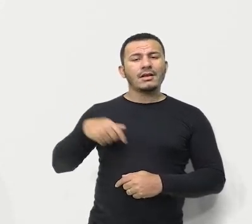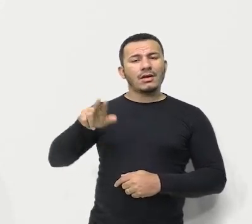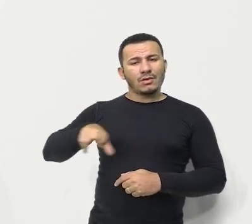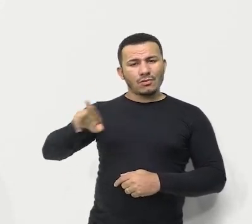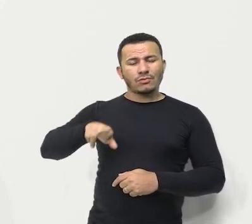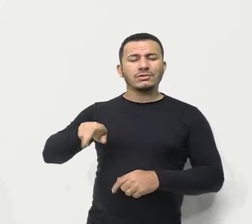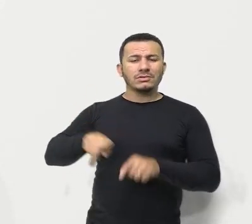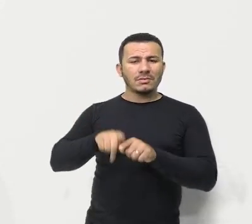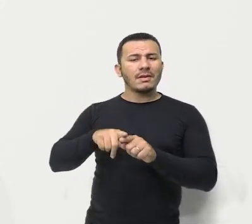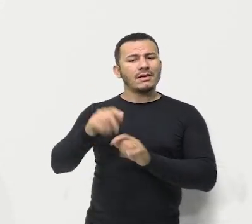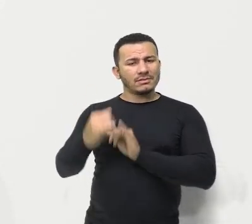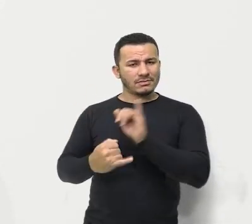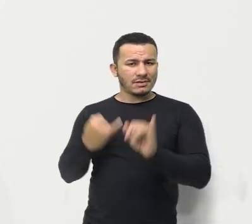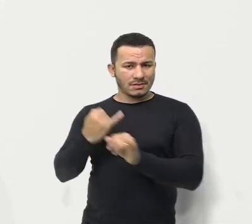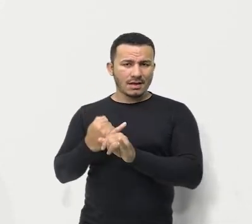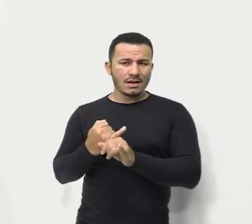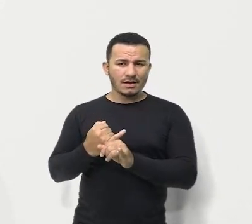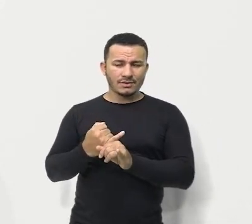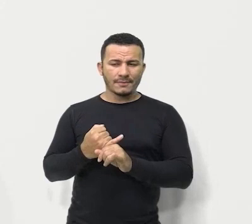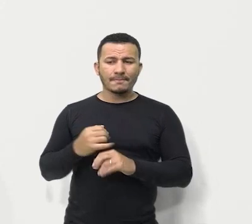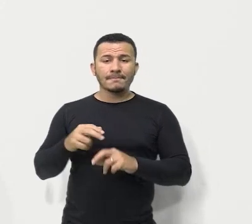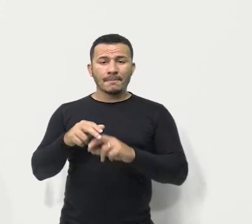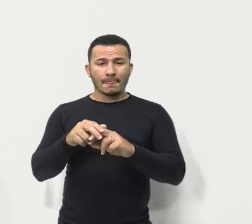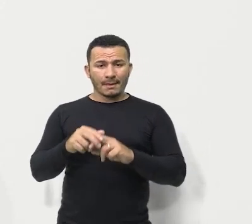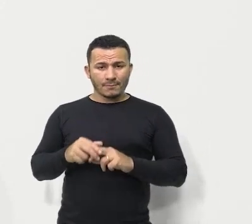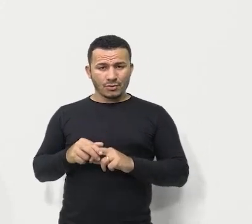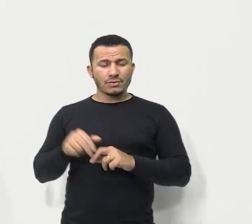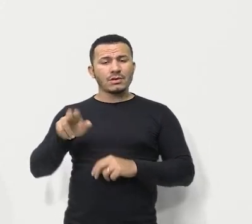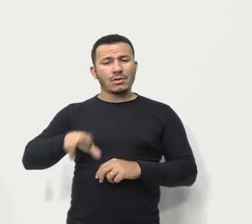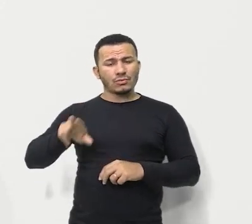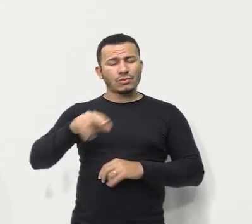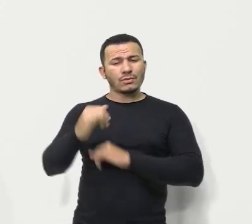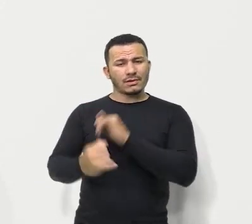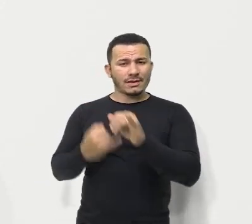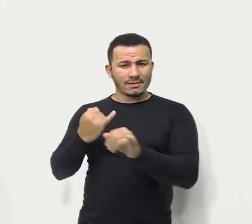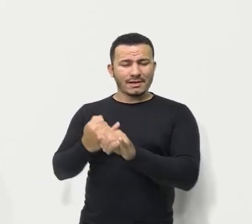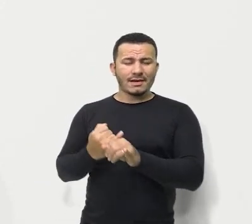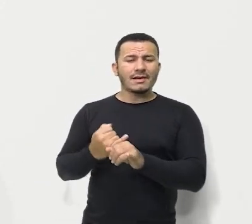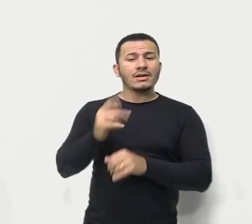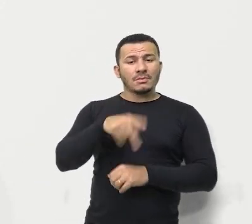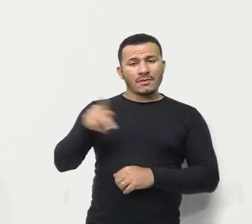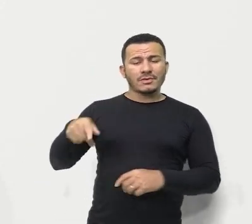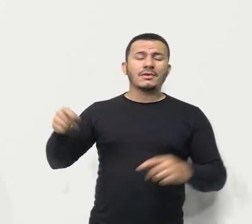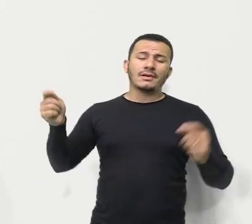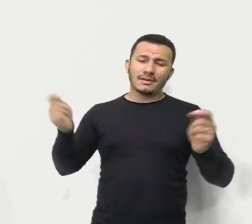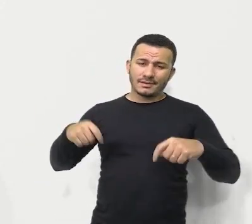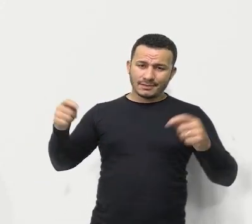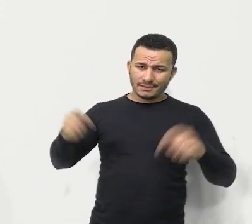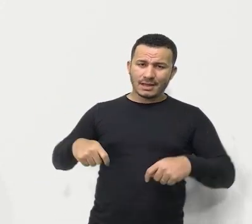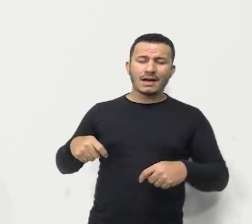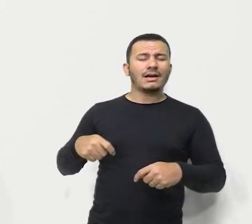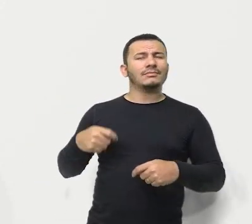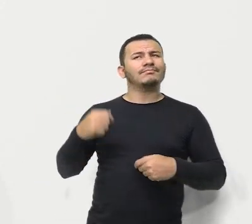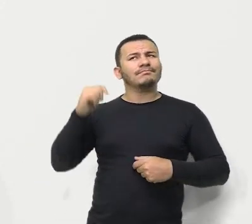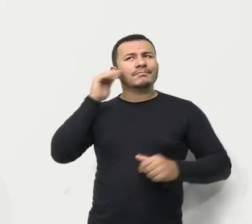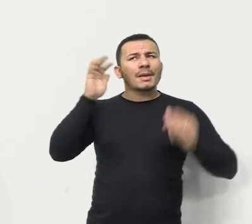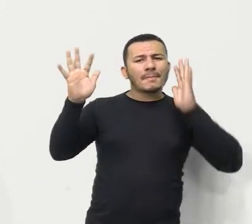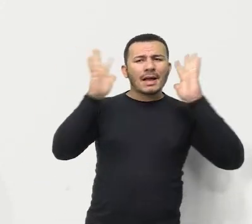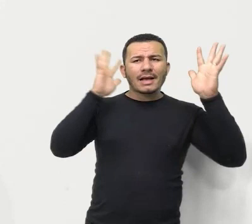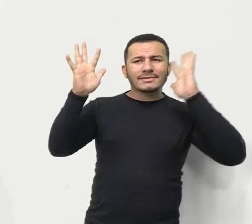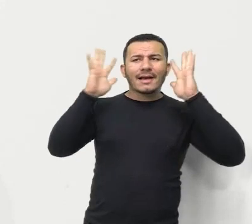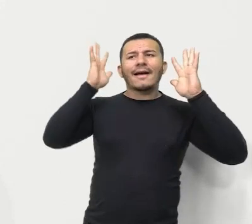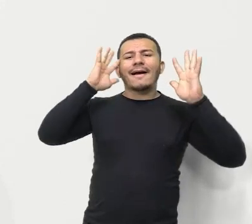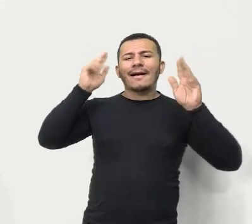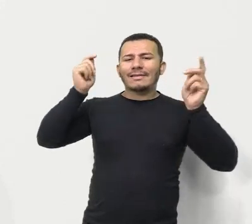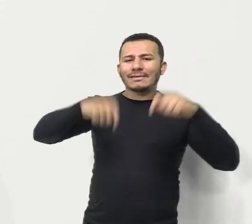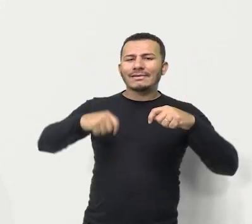utiliza a internet. E justamente por utilizar a internet, ela consegue, então, imaginar um pouco e